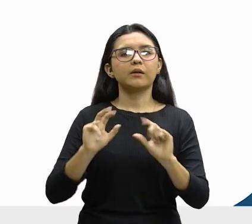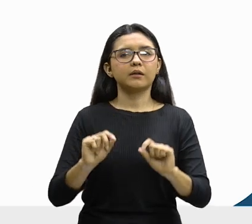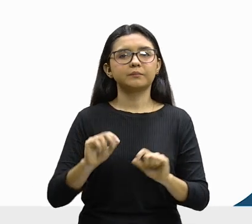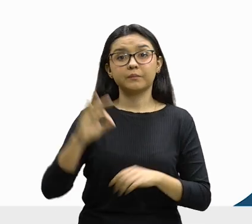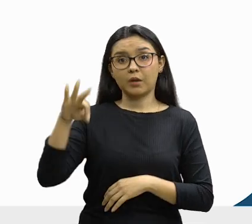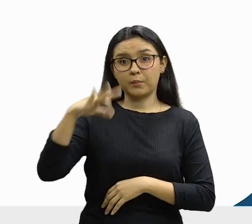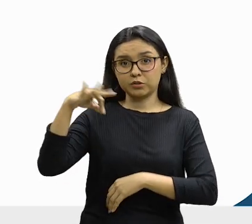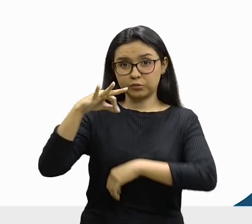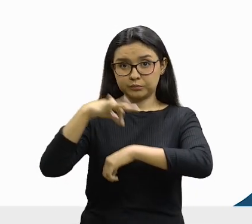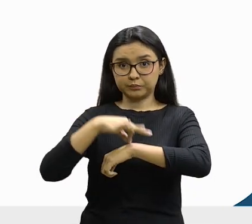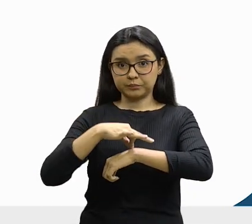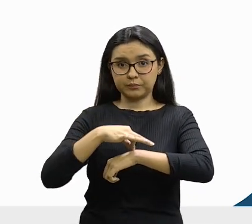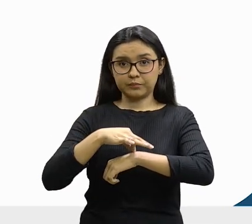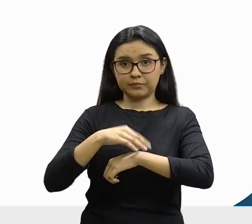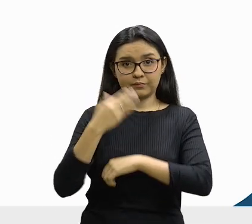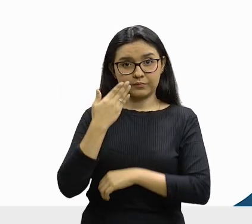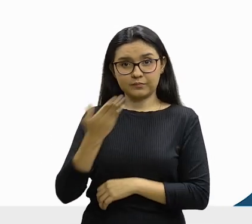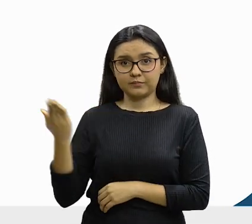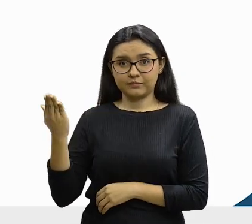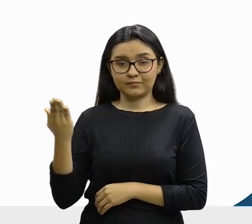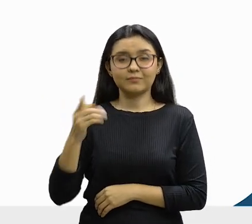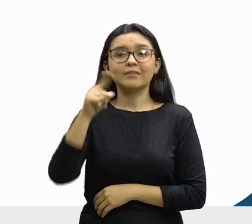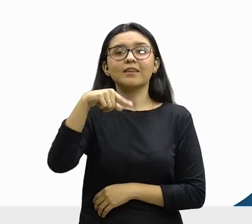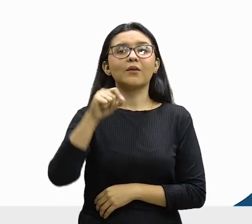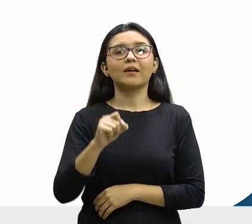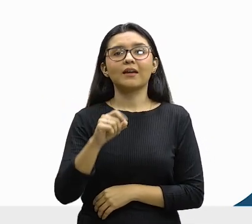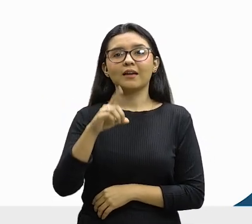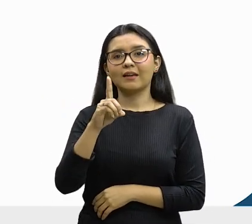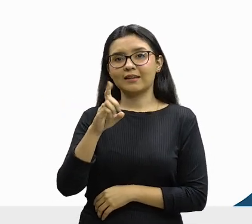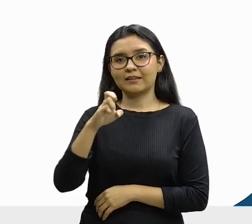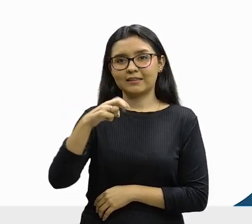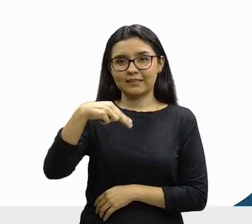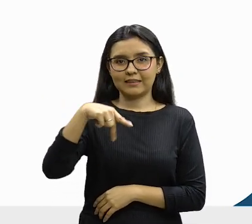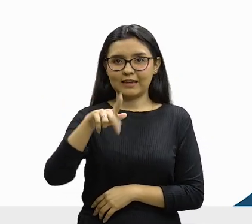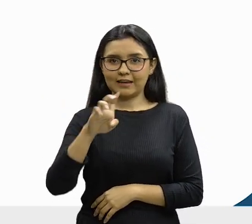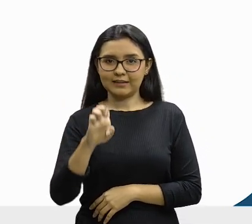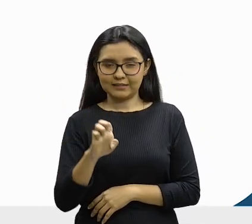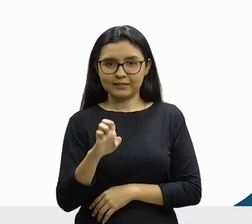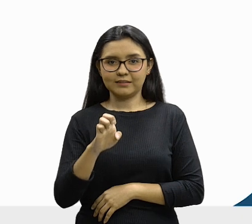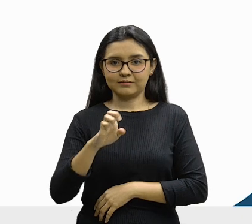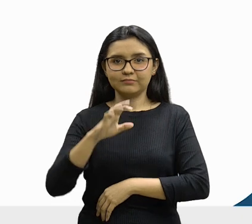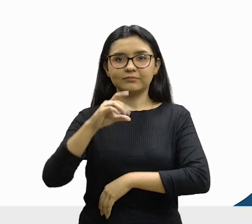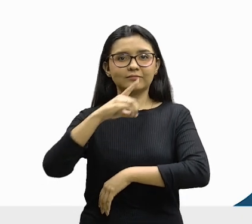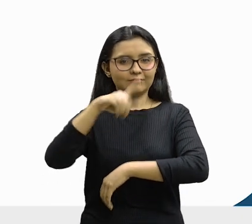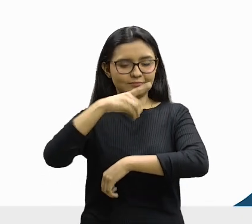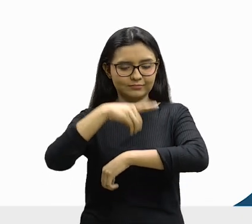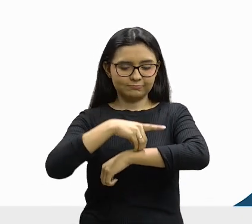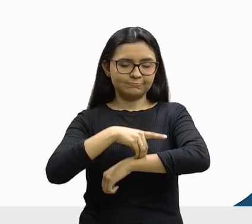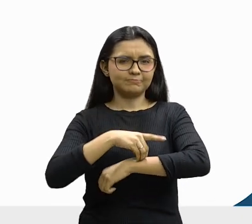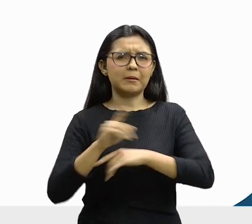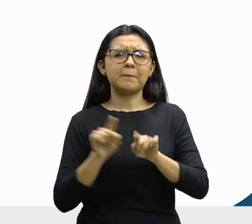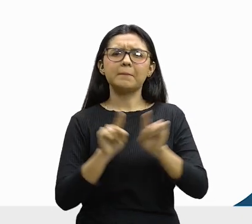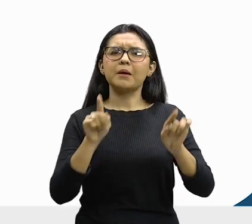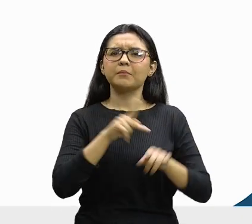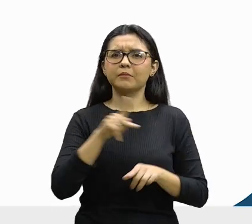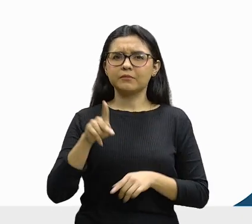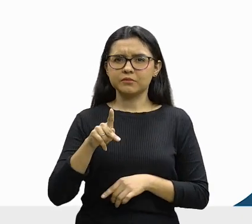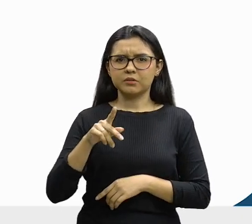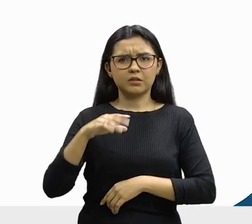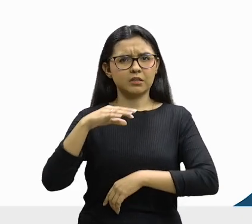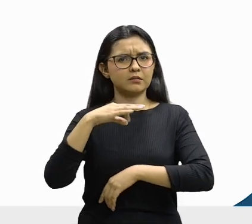esse mosquito, que é o nosso bom e velho Aedes aegypti. Prof, pelo amor de Deus, esse cara faz